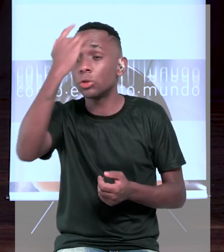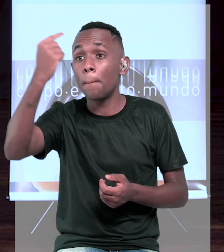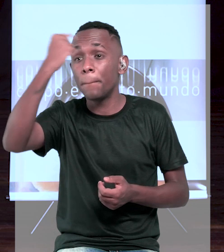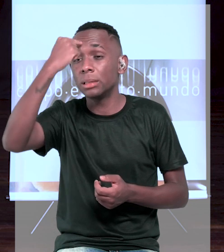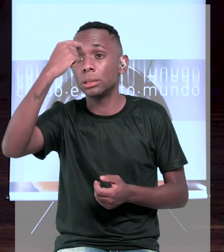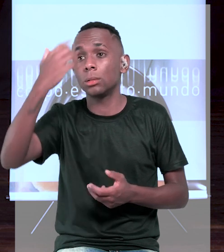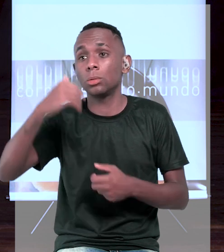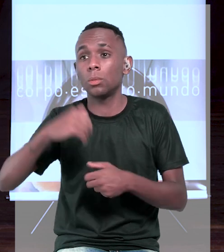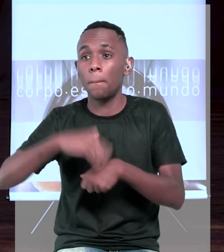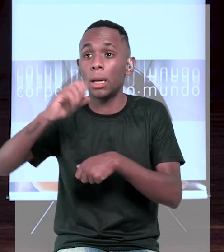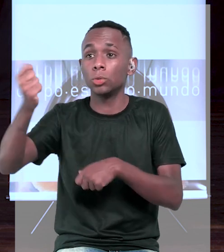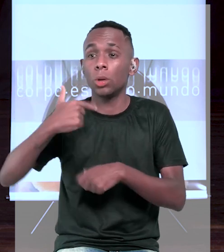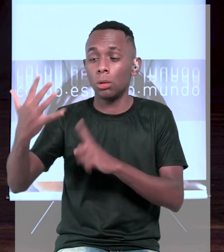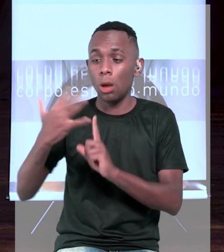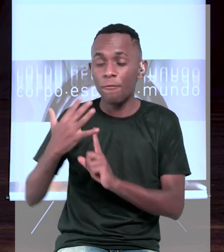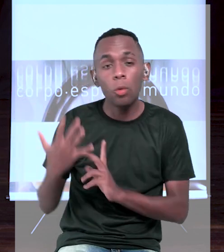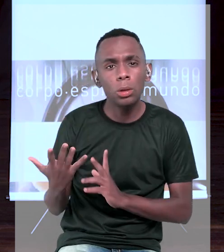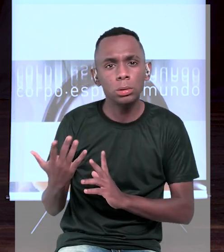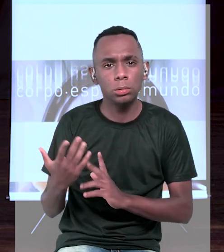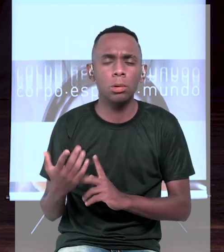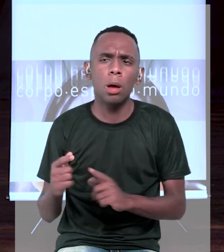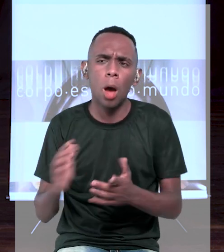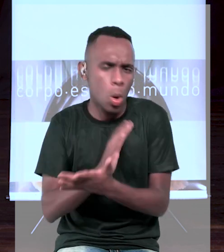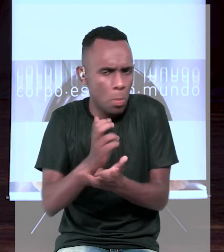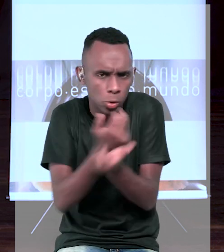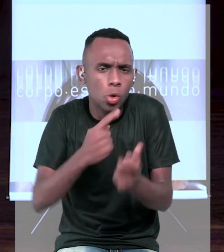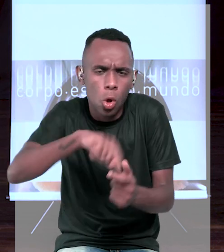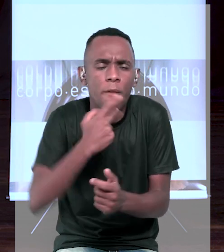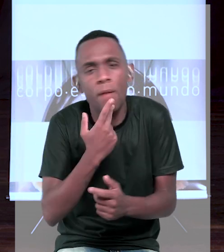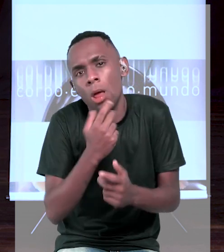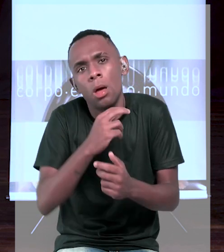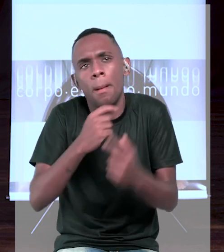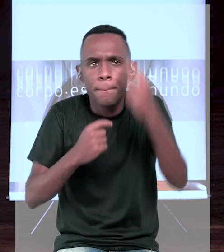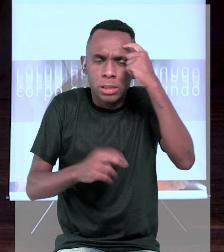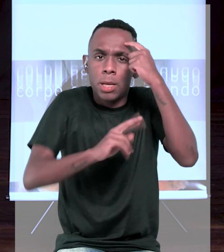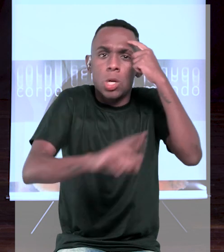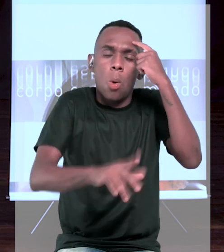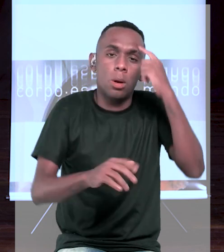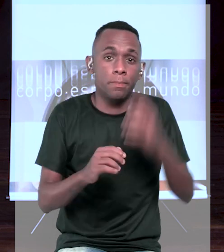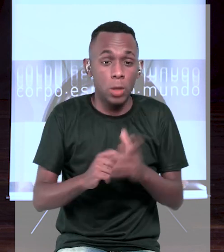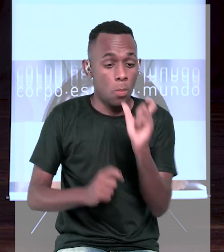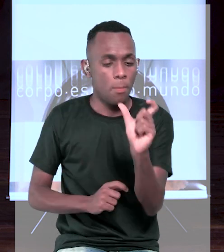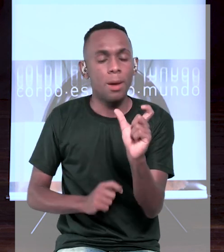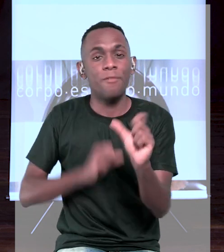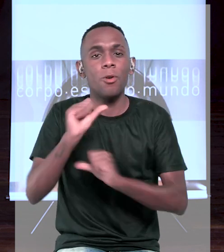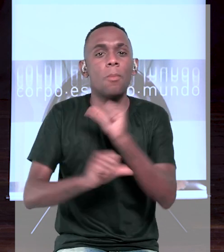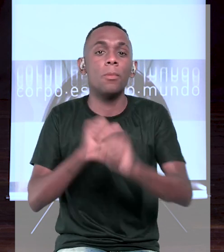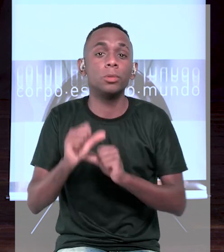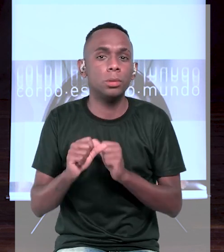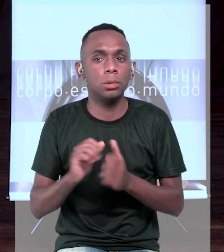diga, isso não é pensamento. Eu mudo a palavra. Algo